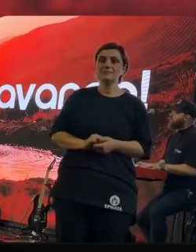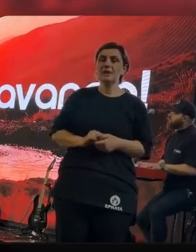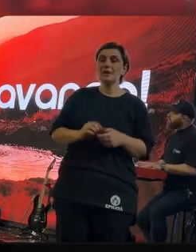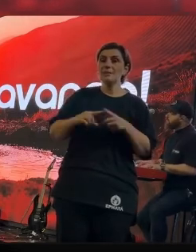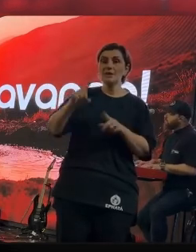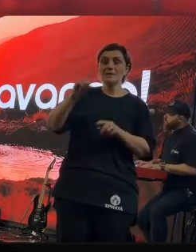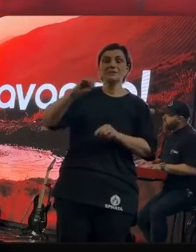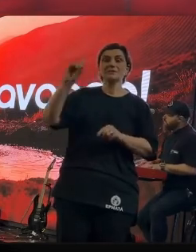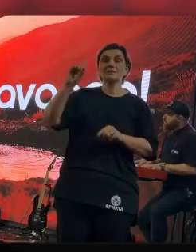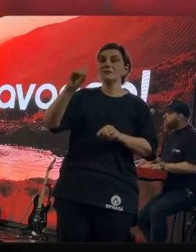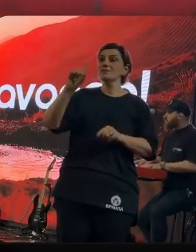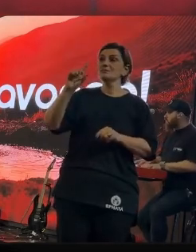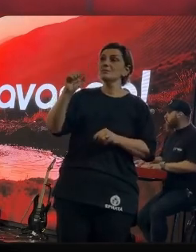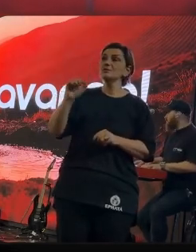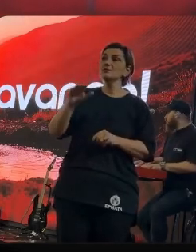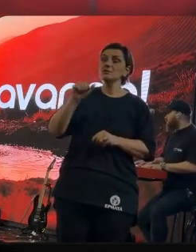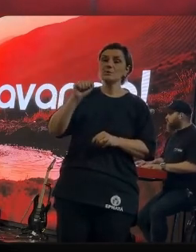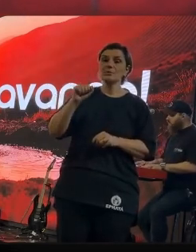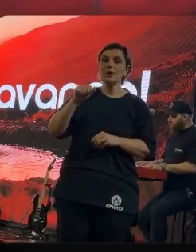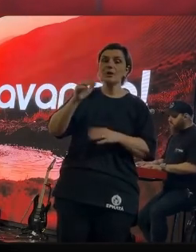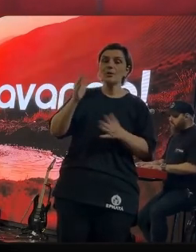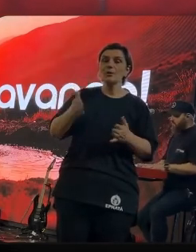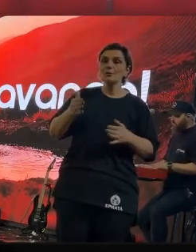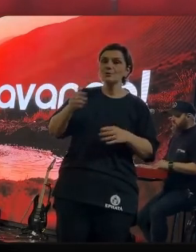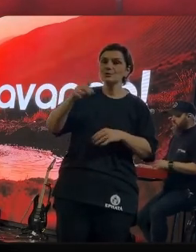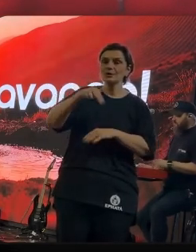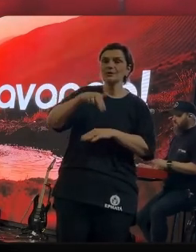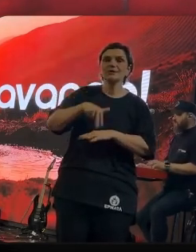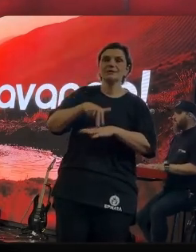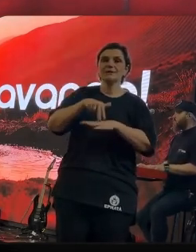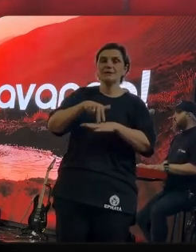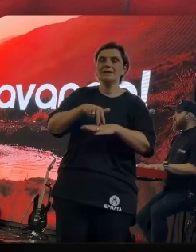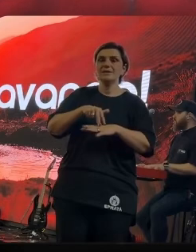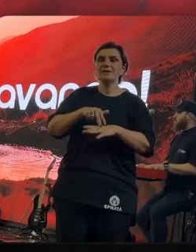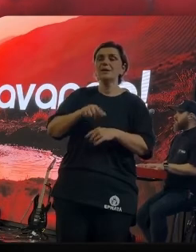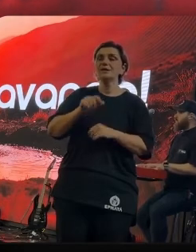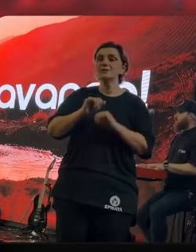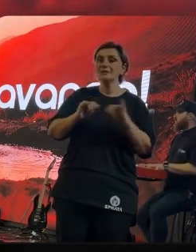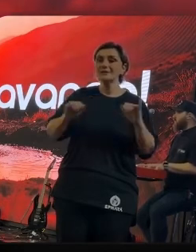Mas Deus me trouxe hoje aqui para te dizer: esquece e avança.